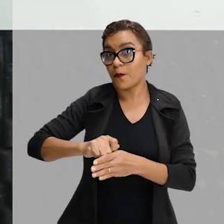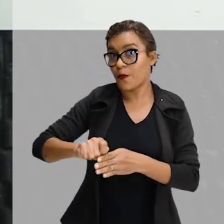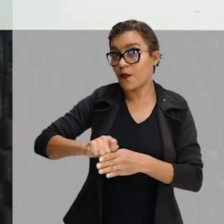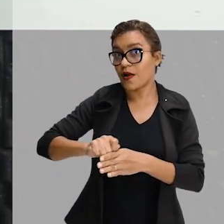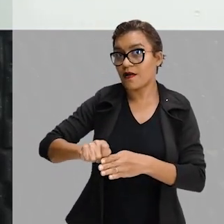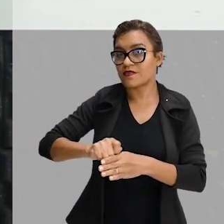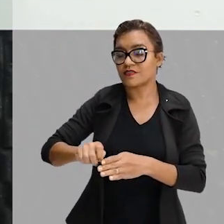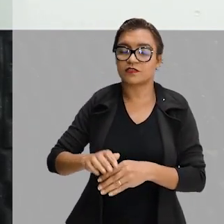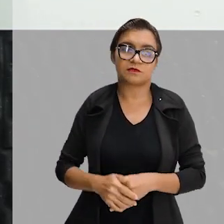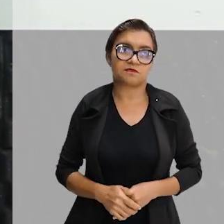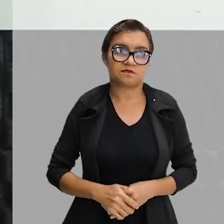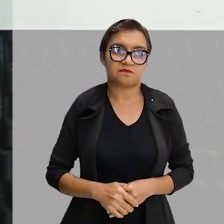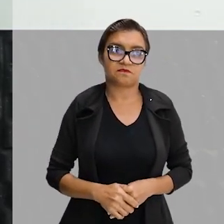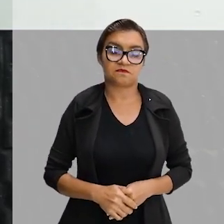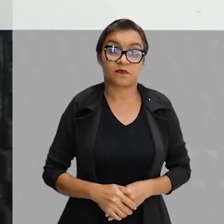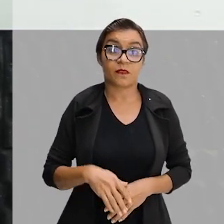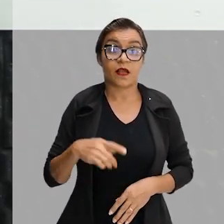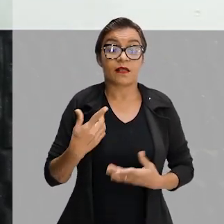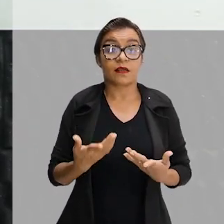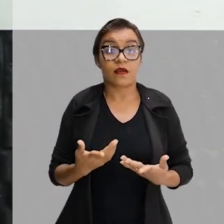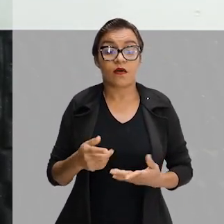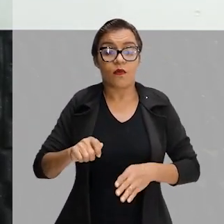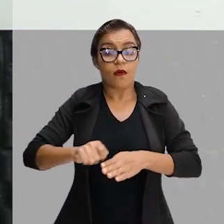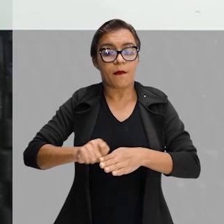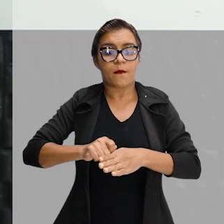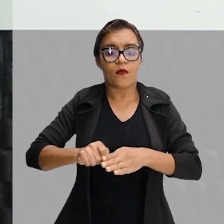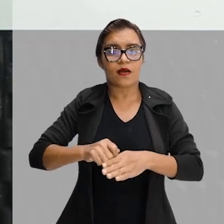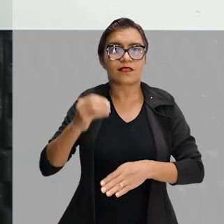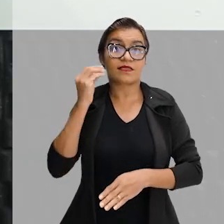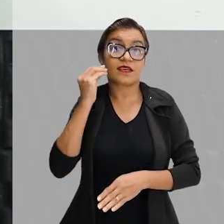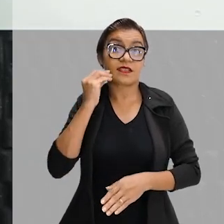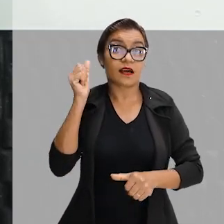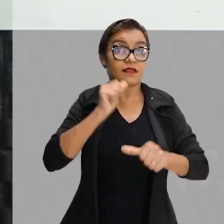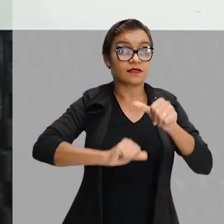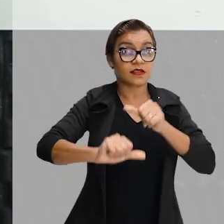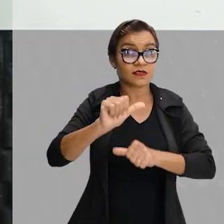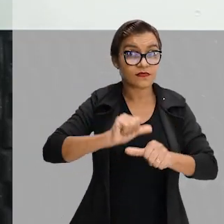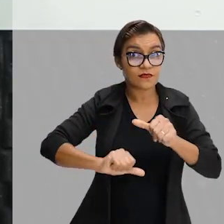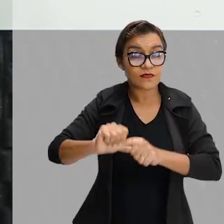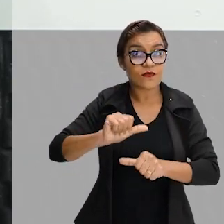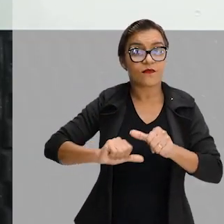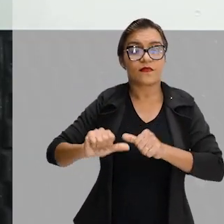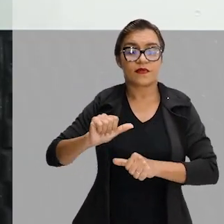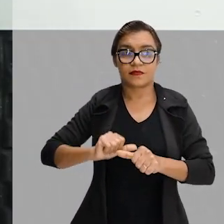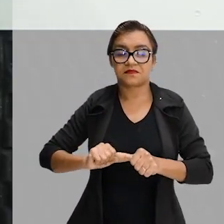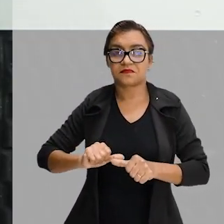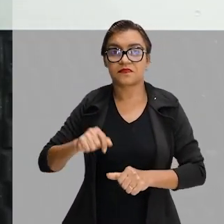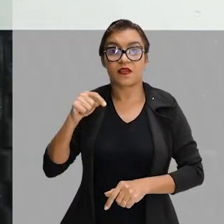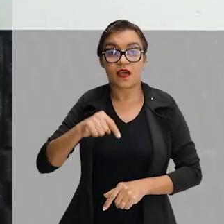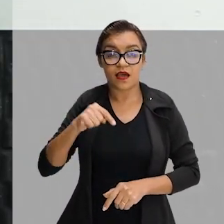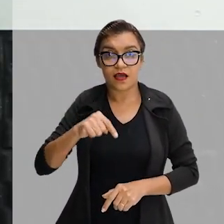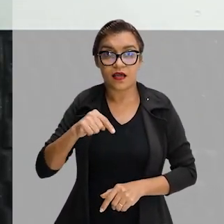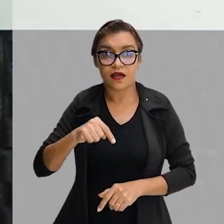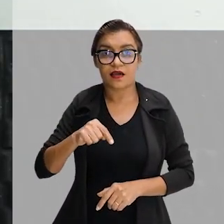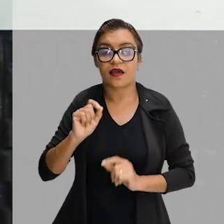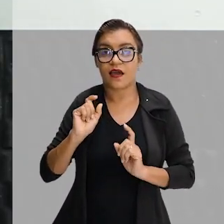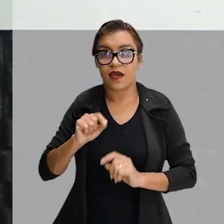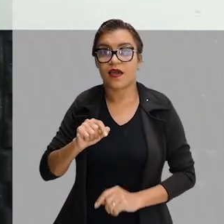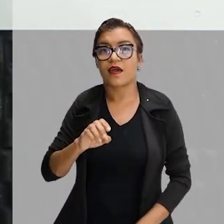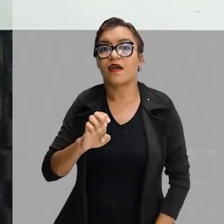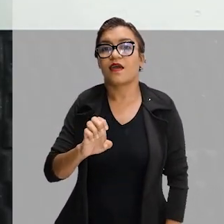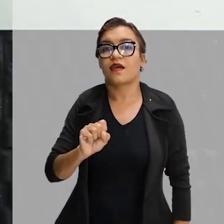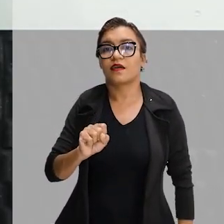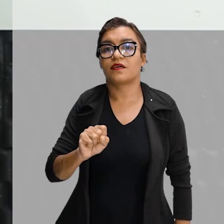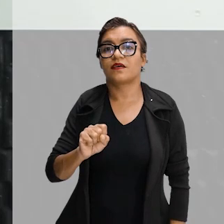Excetuando a borracha, que ainda tentaram transformar em agricultura, ela é extrativismo,